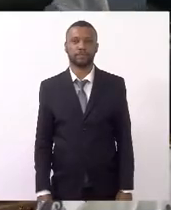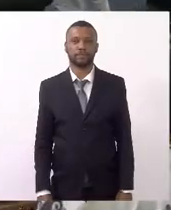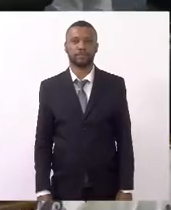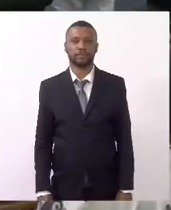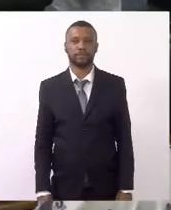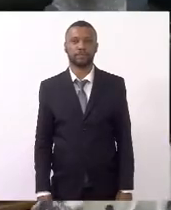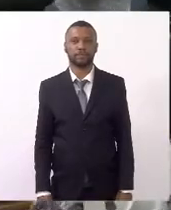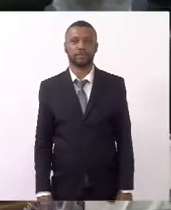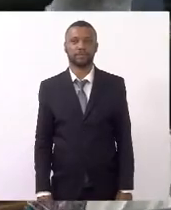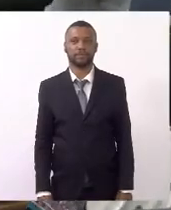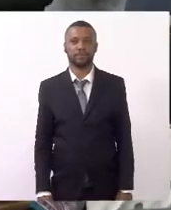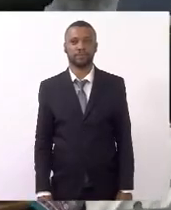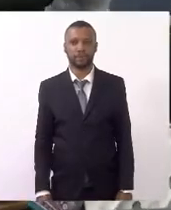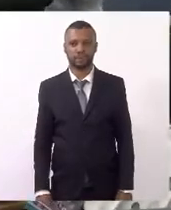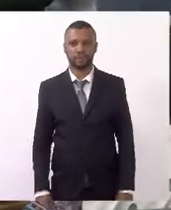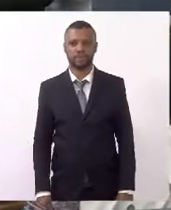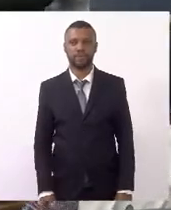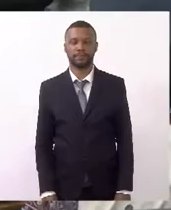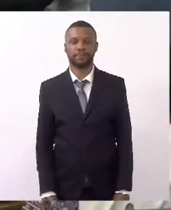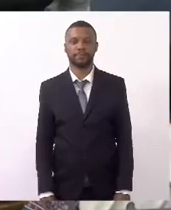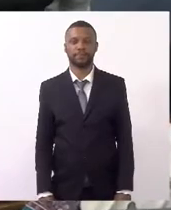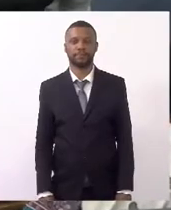E aí